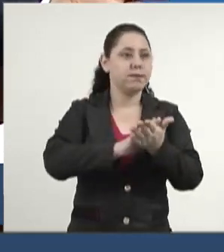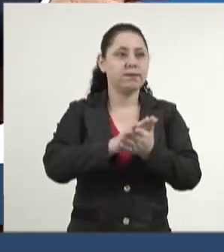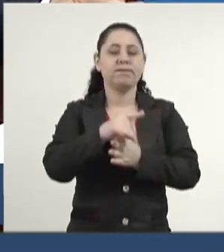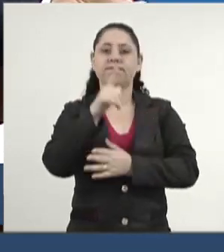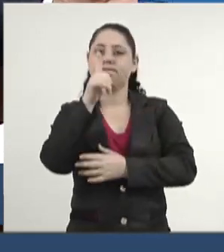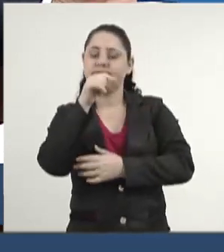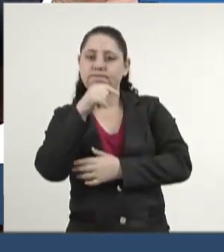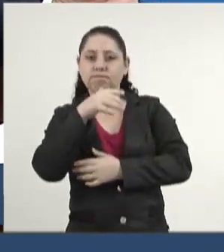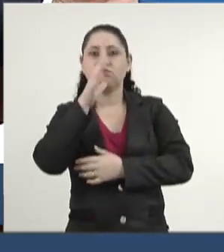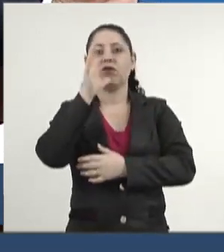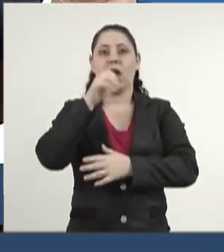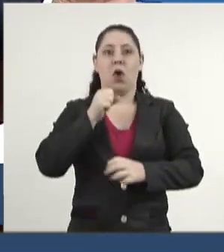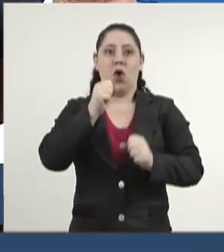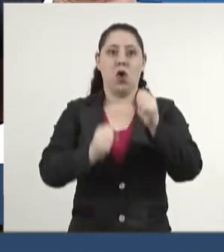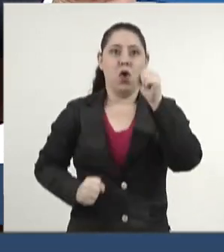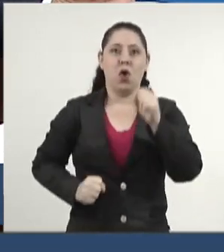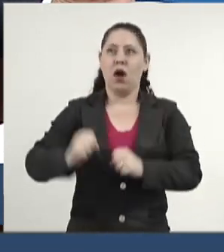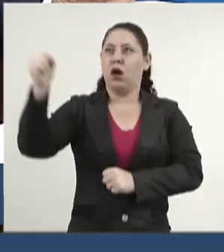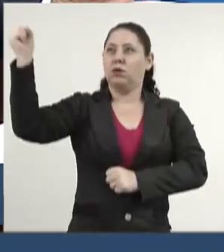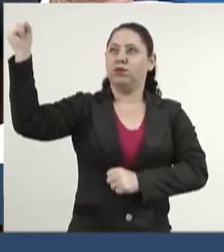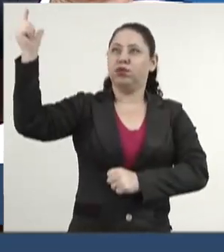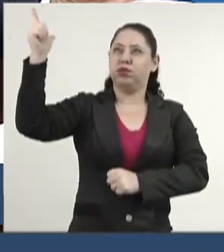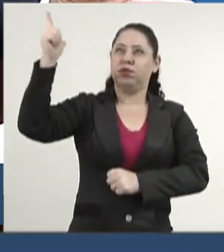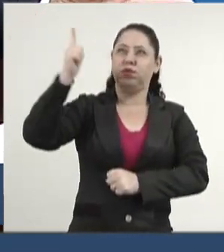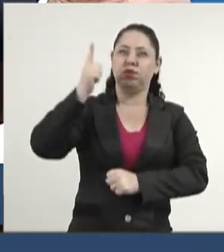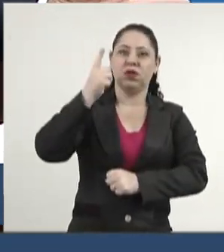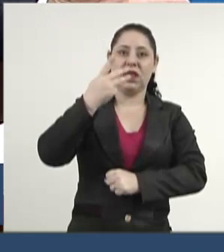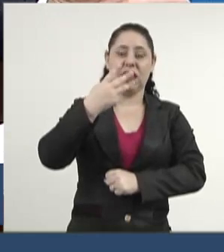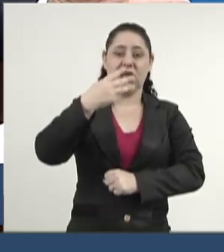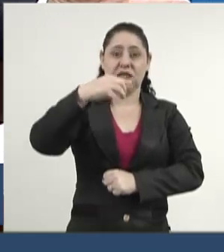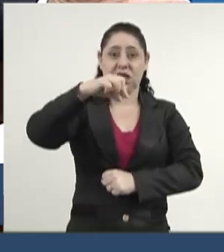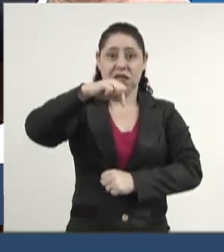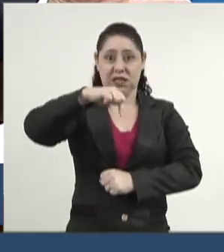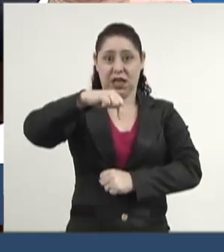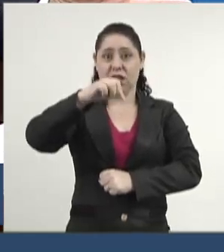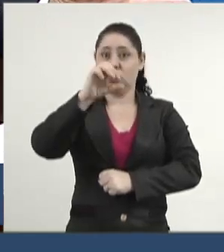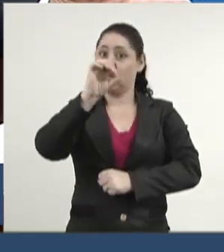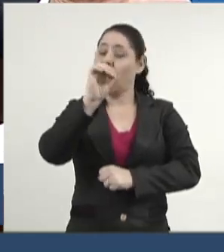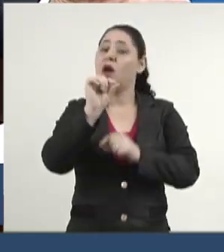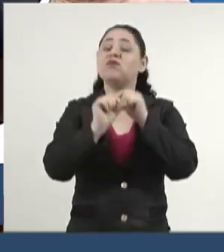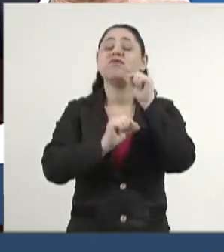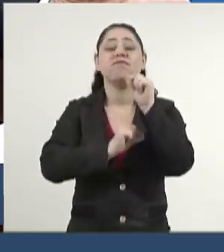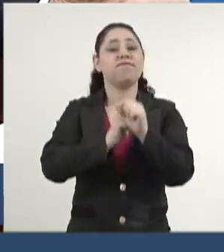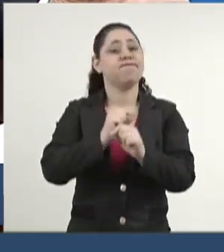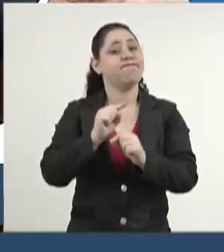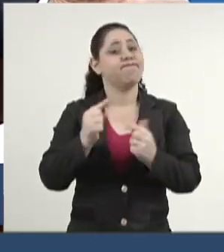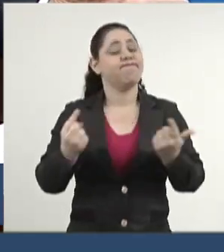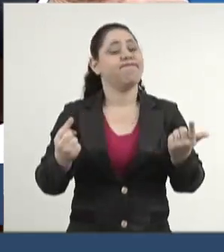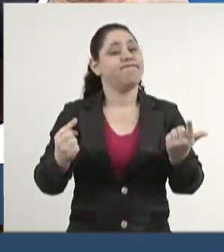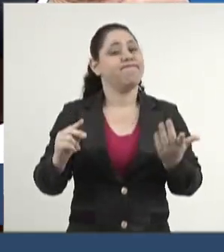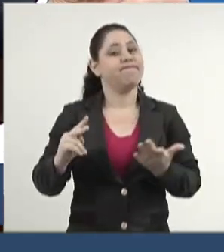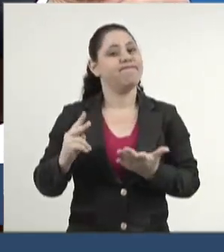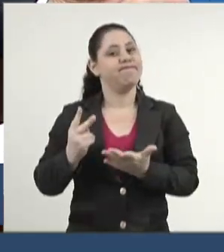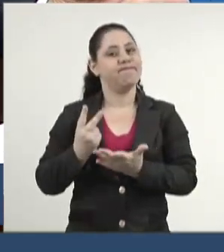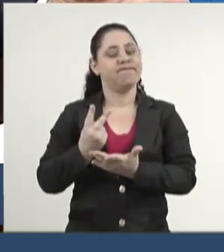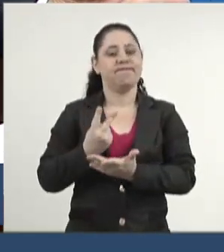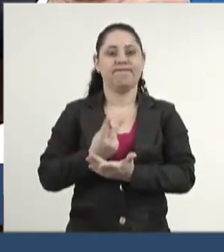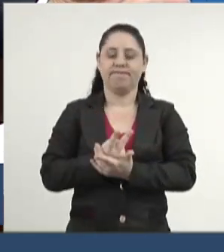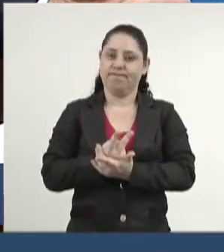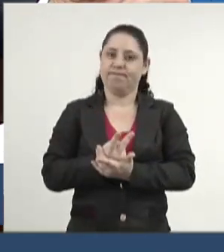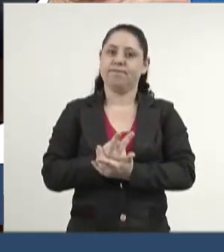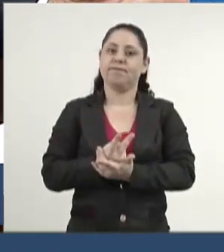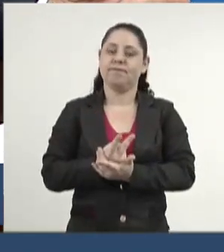e depois sair correndo num sol de 37 graus, é uma situação